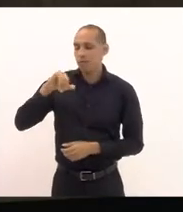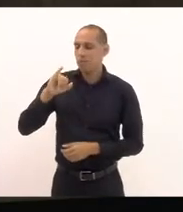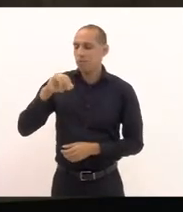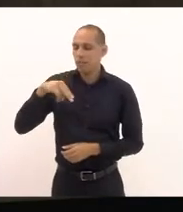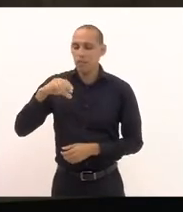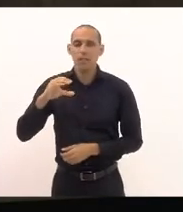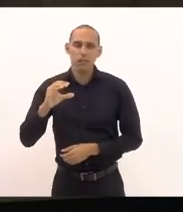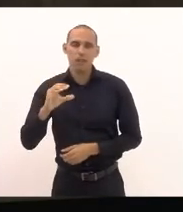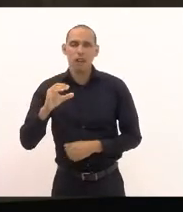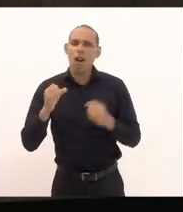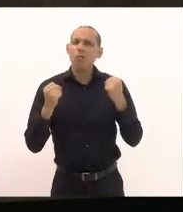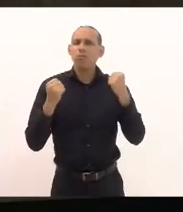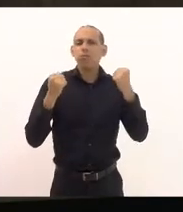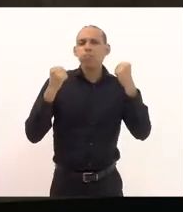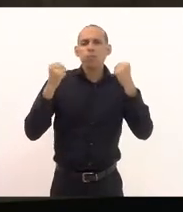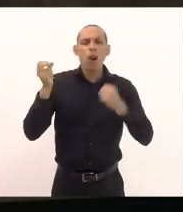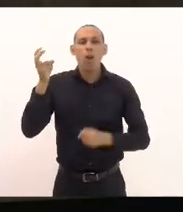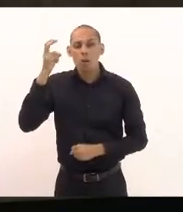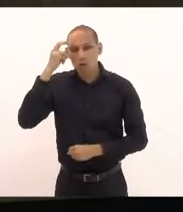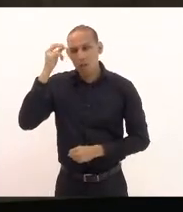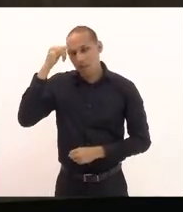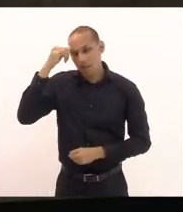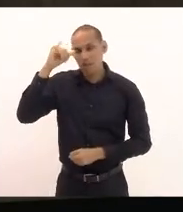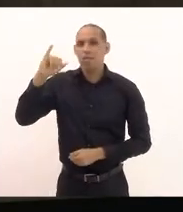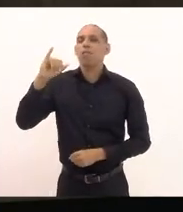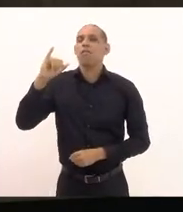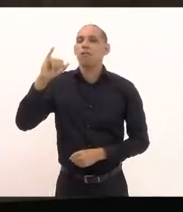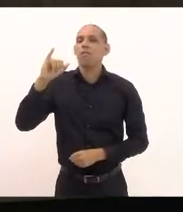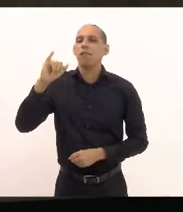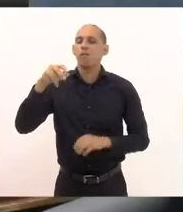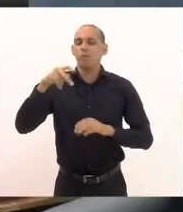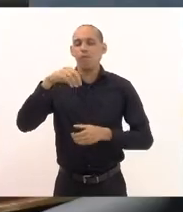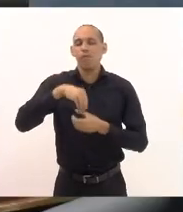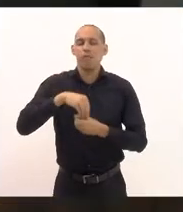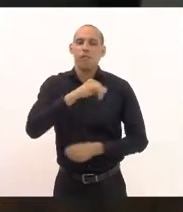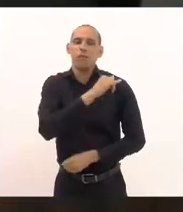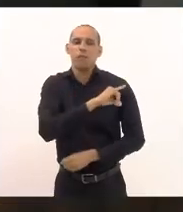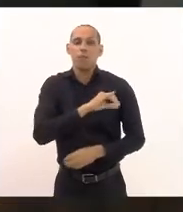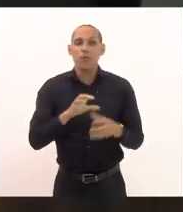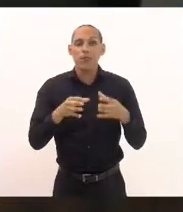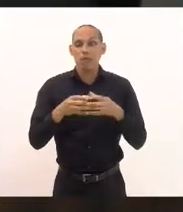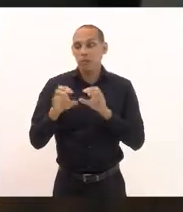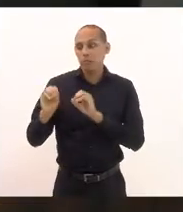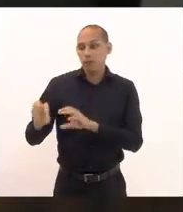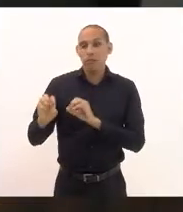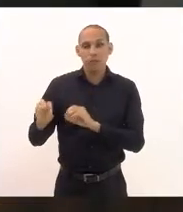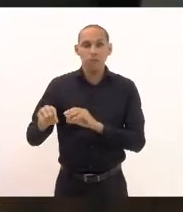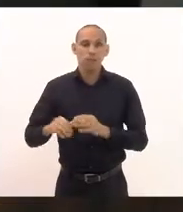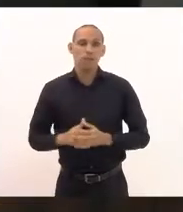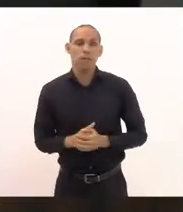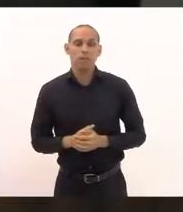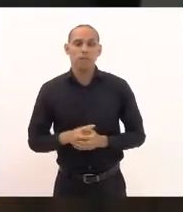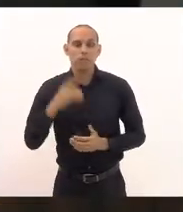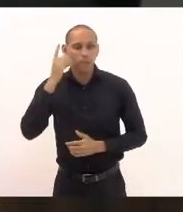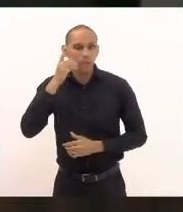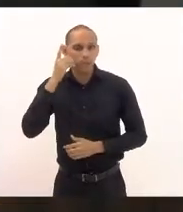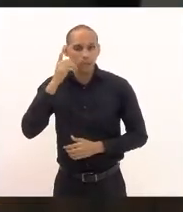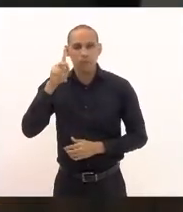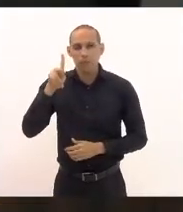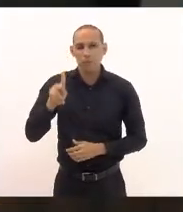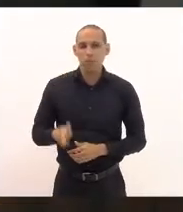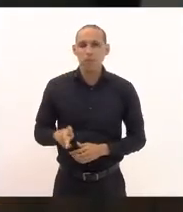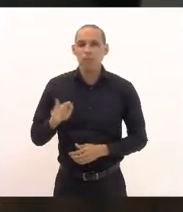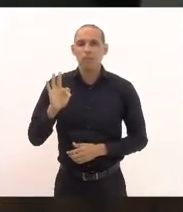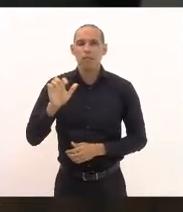que fortalece a cultura da prevenção do Rio de Janeiro. Pela Comissão de Educação, deputado presidente Flávio